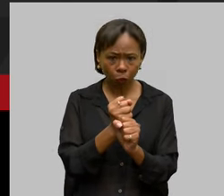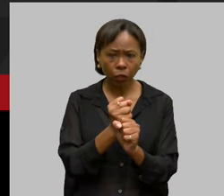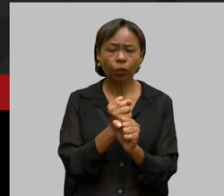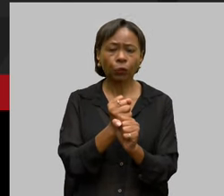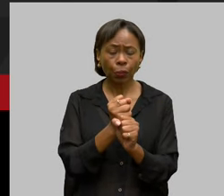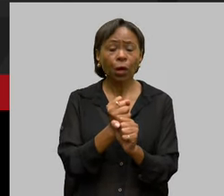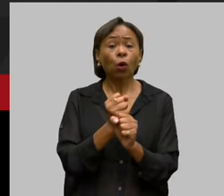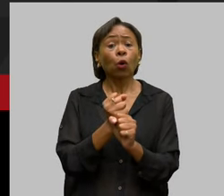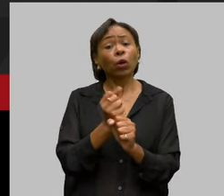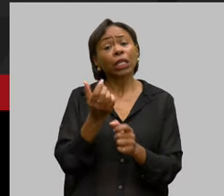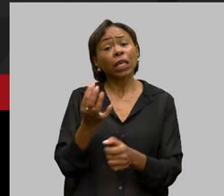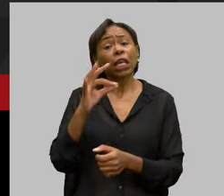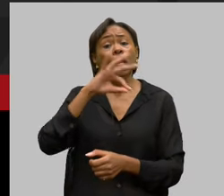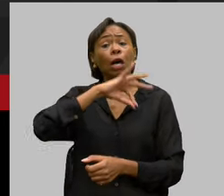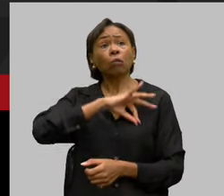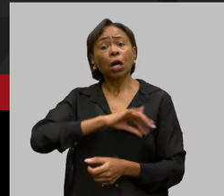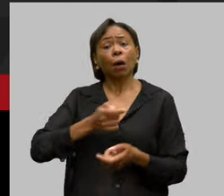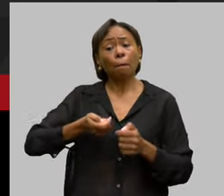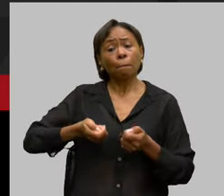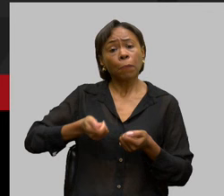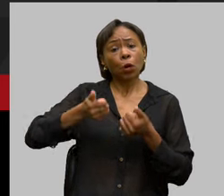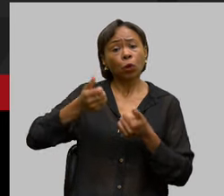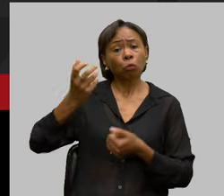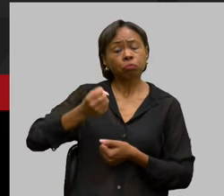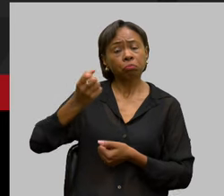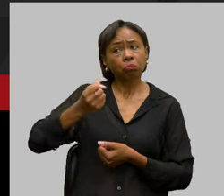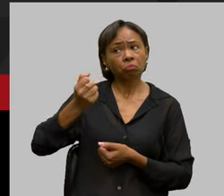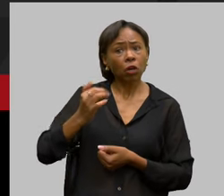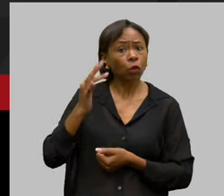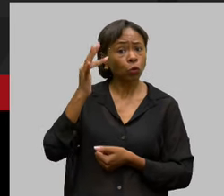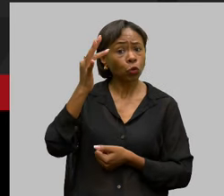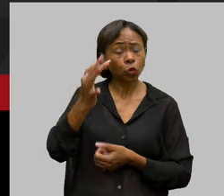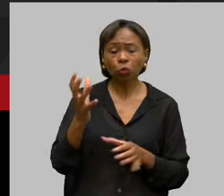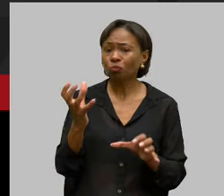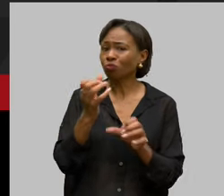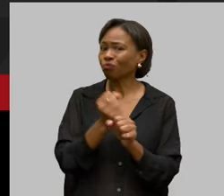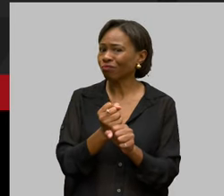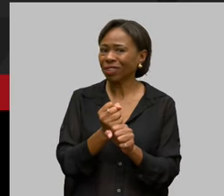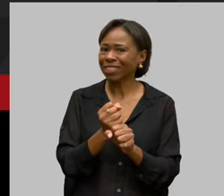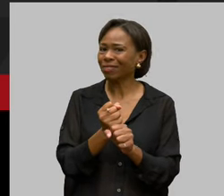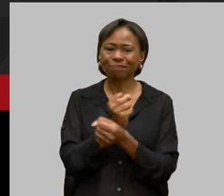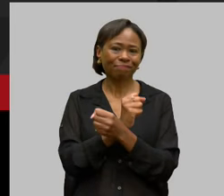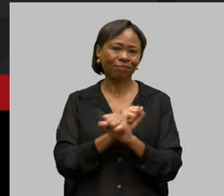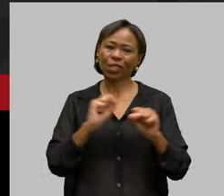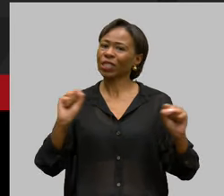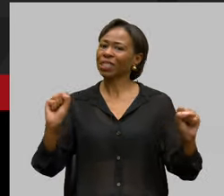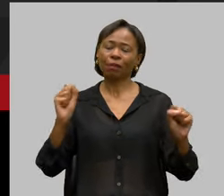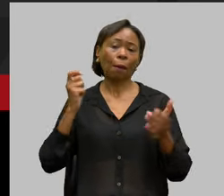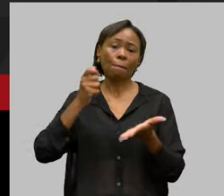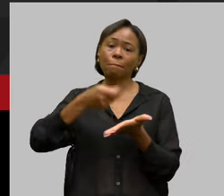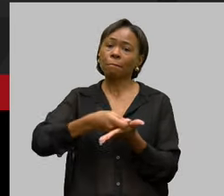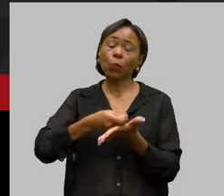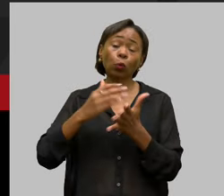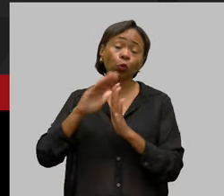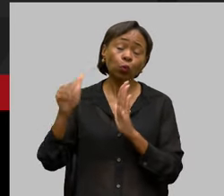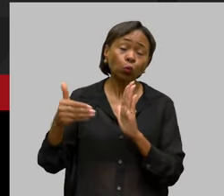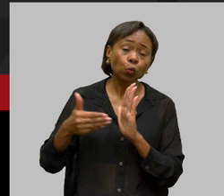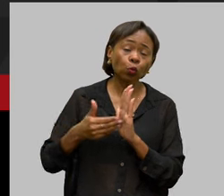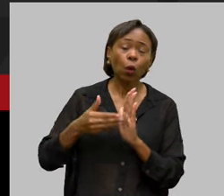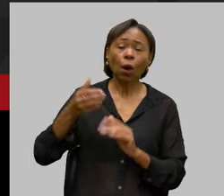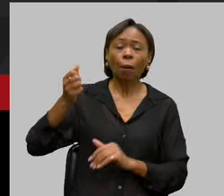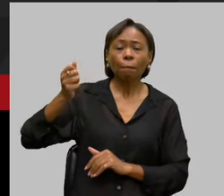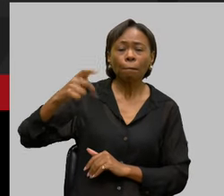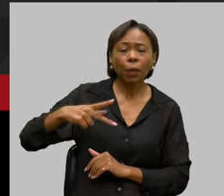vamos receber de contribuições eh se nada for feito não seria suficiente para carar com todas as aposentador e pensões até que o último